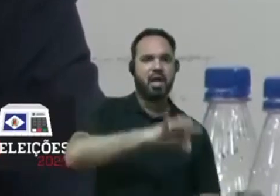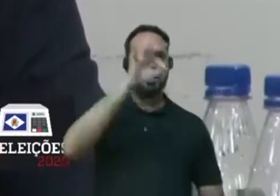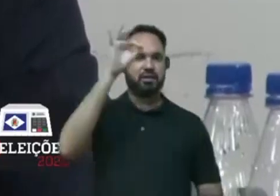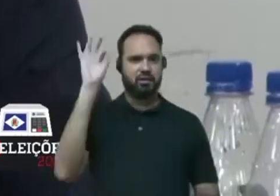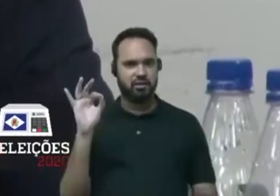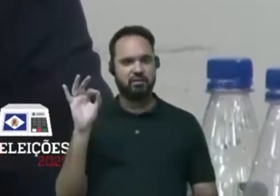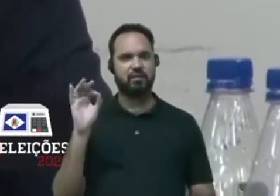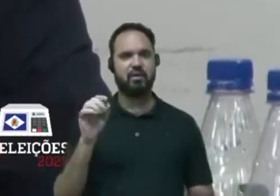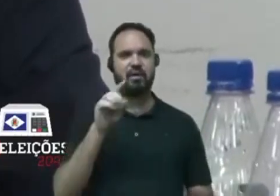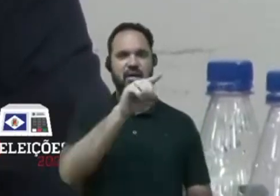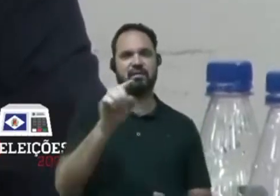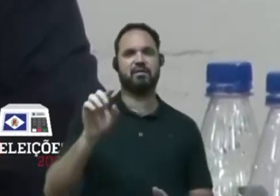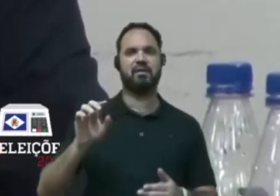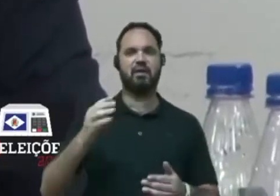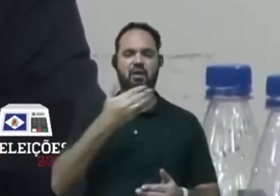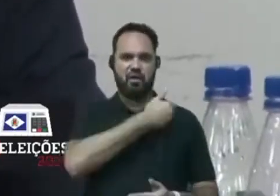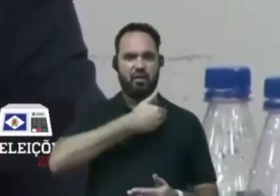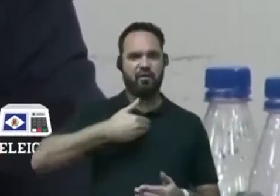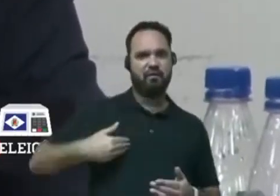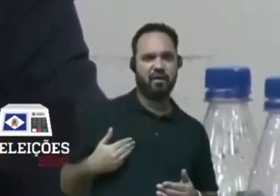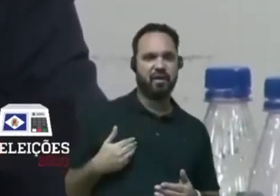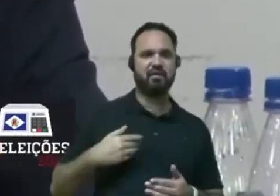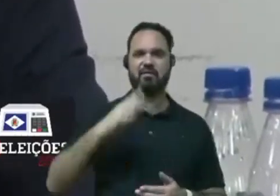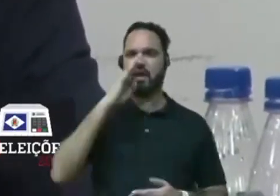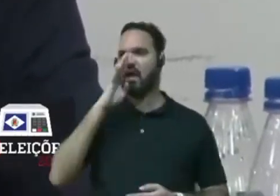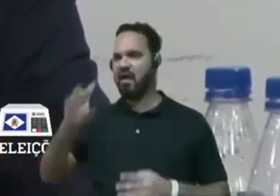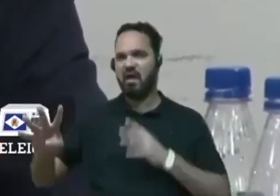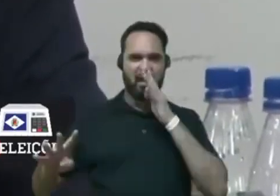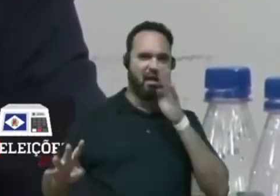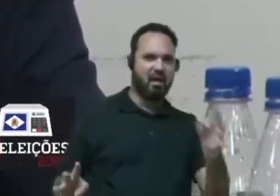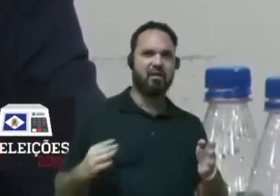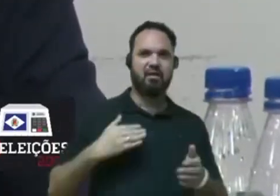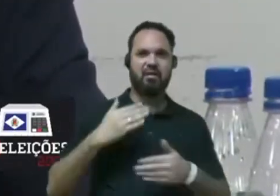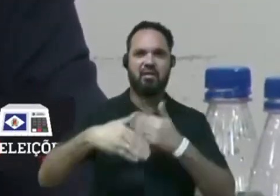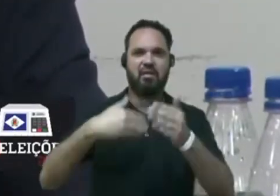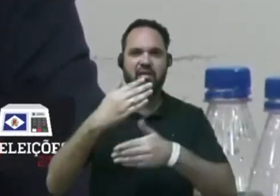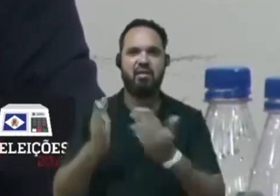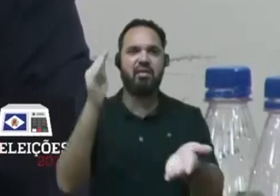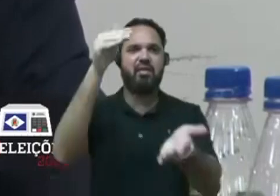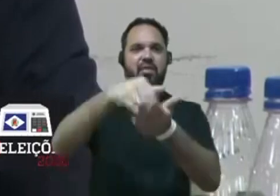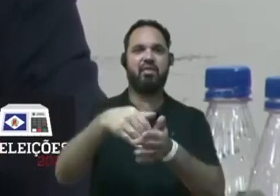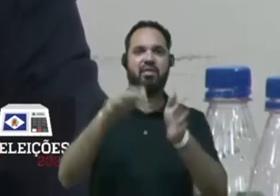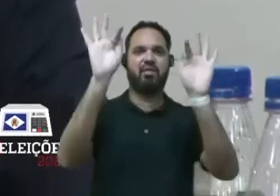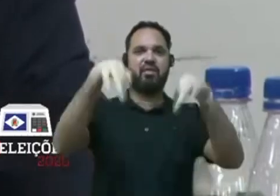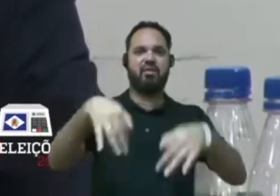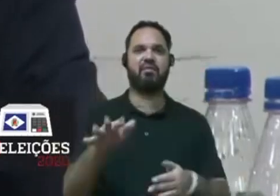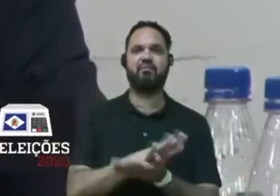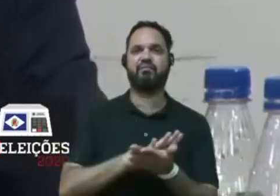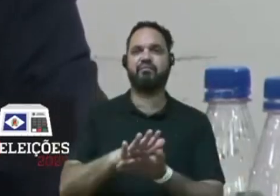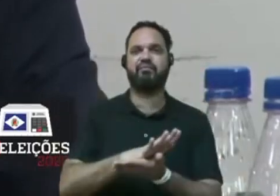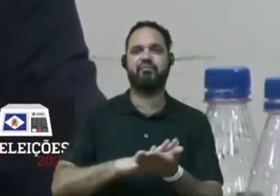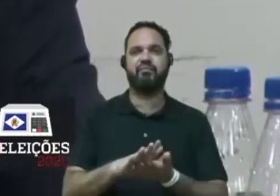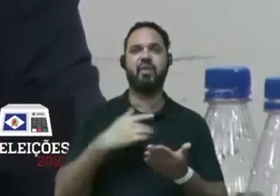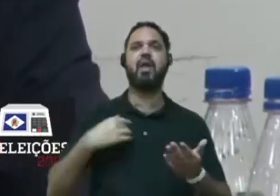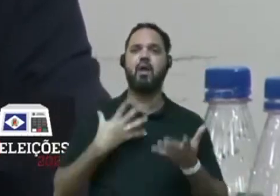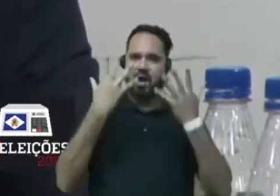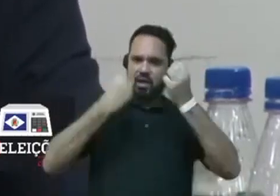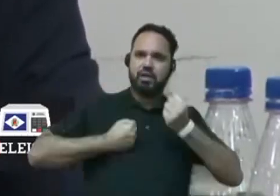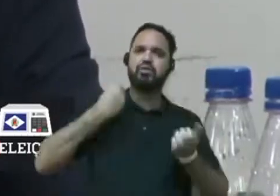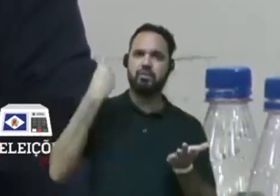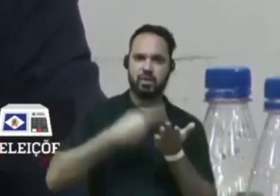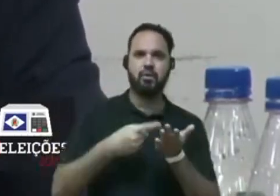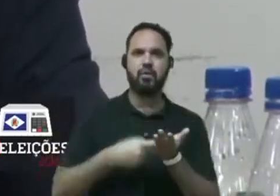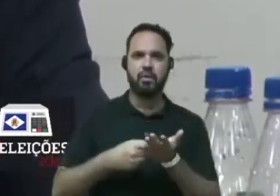a essa gestões que se alto acusam e não chegam a lugar nenhum eu assumi o compromisso de